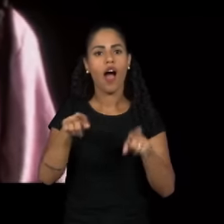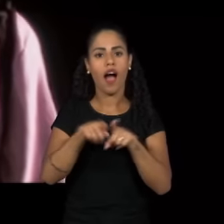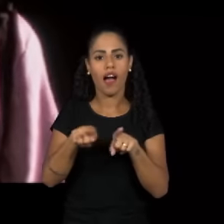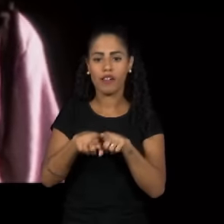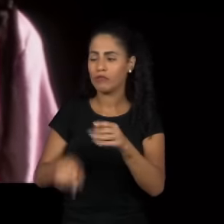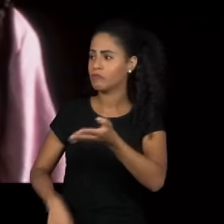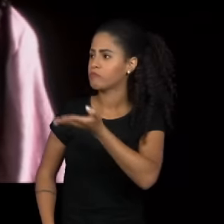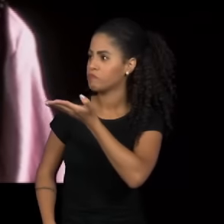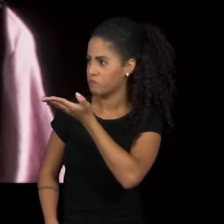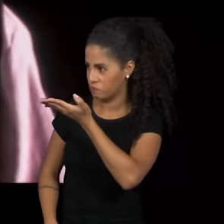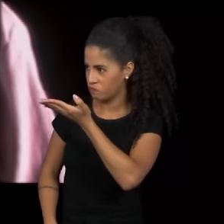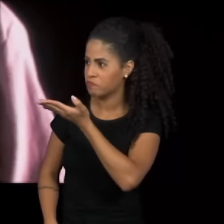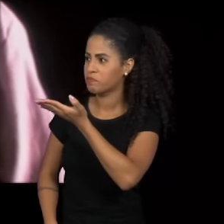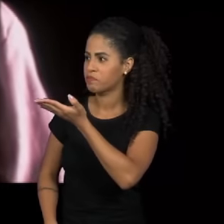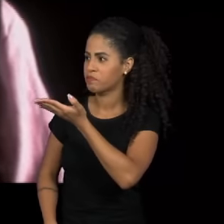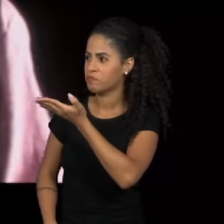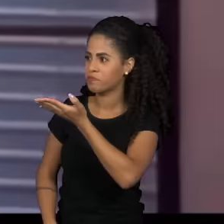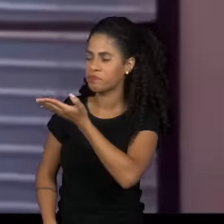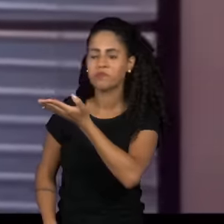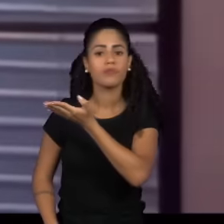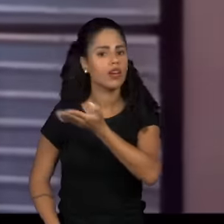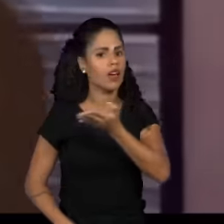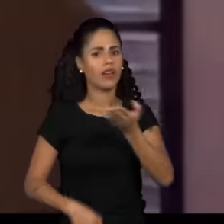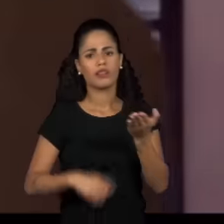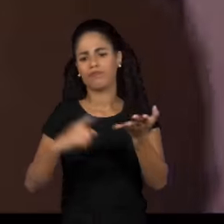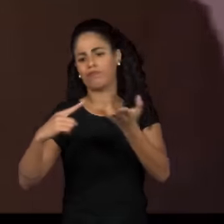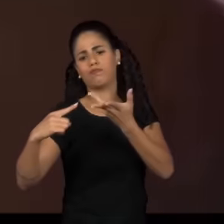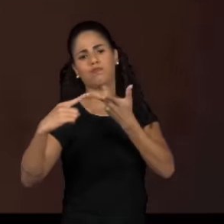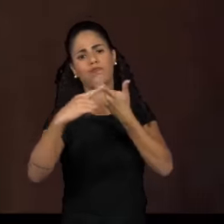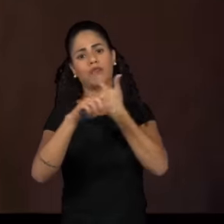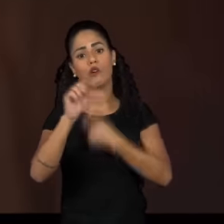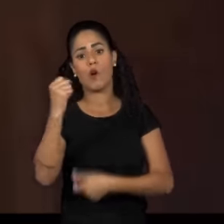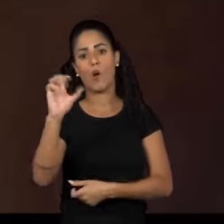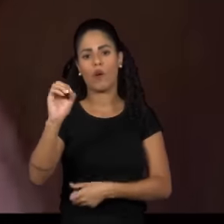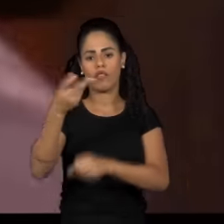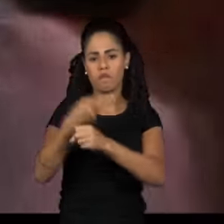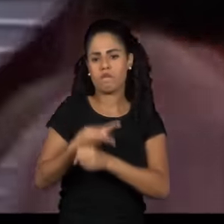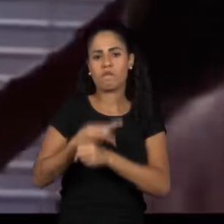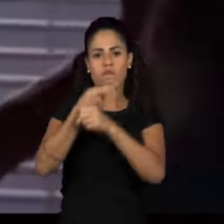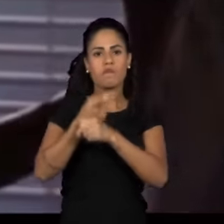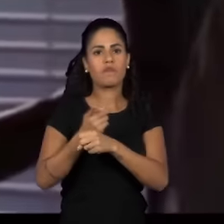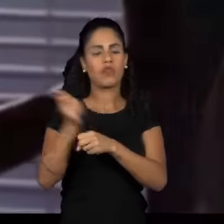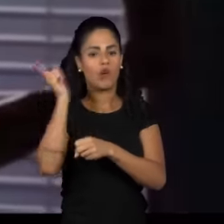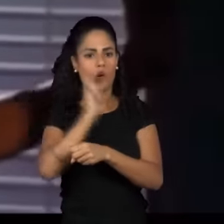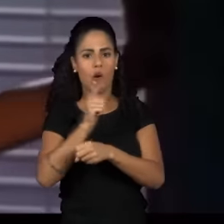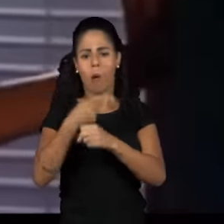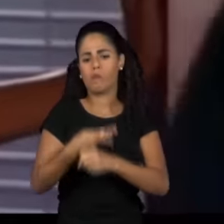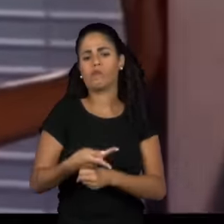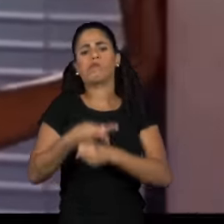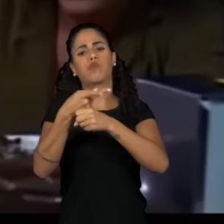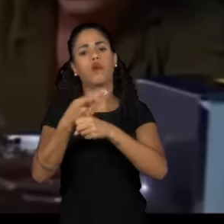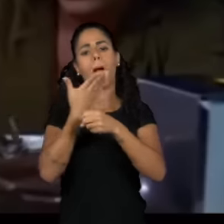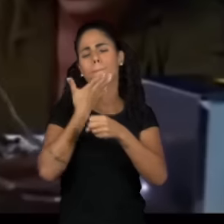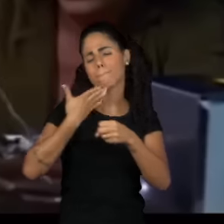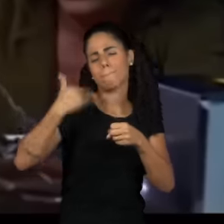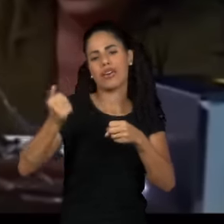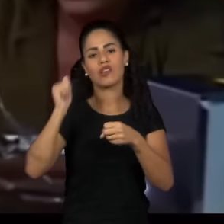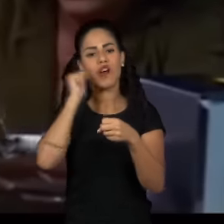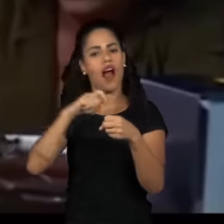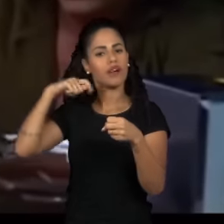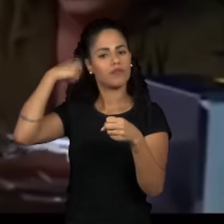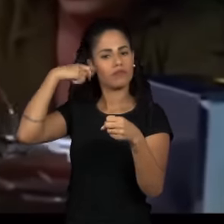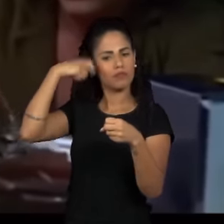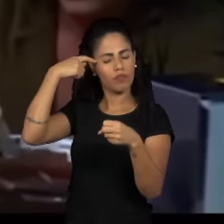do Agreste, de Carlos Diegues. Entre os seus mais de 80 prêmios, recebeu o de melhor atriz da Associação Nacional